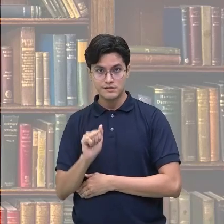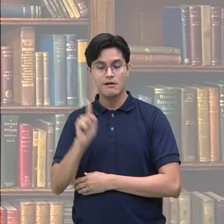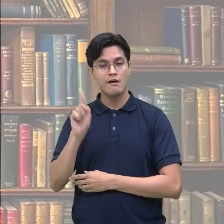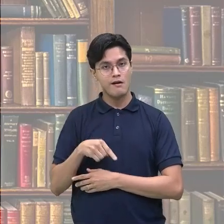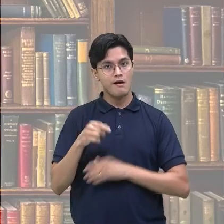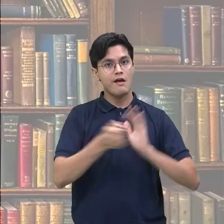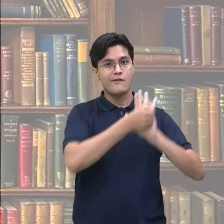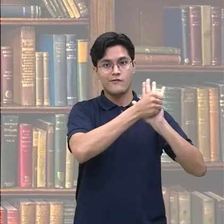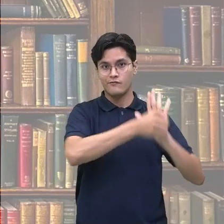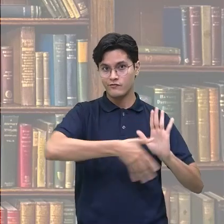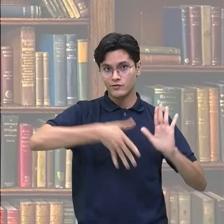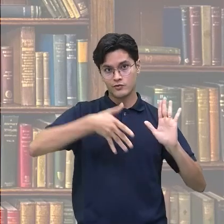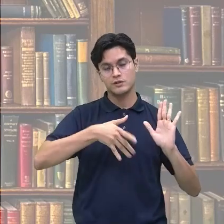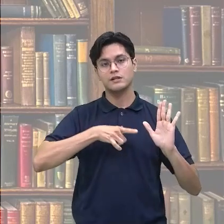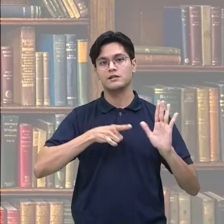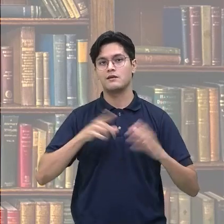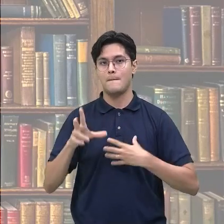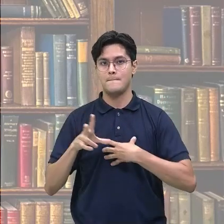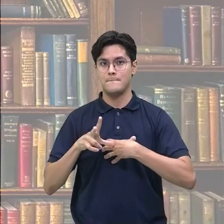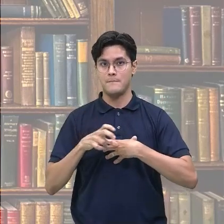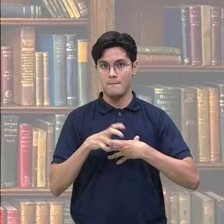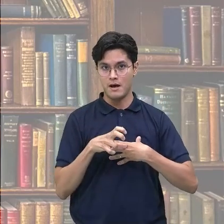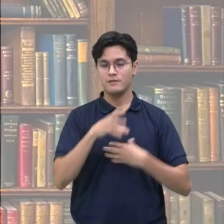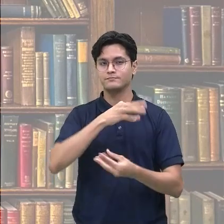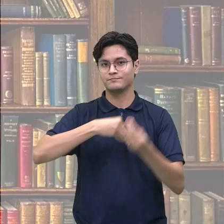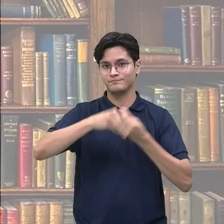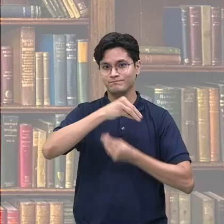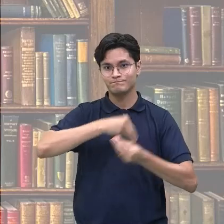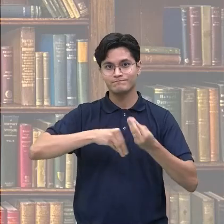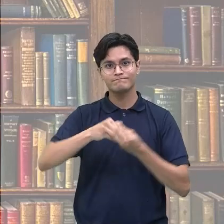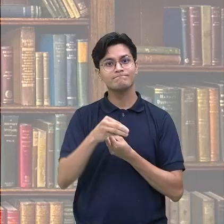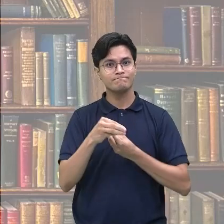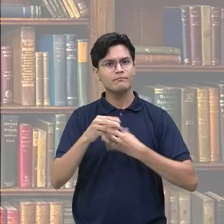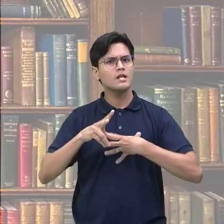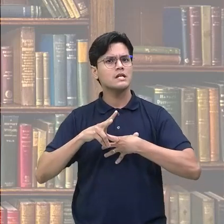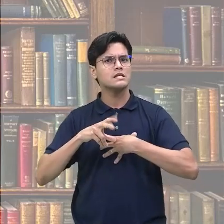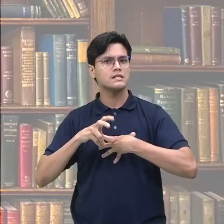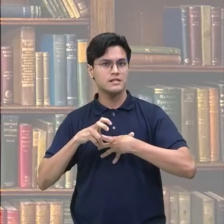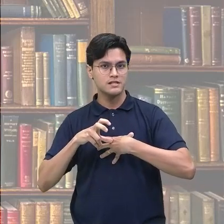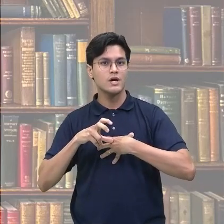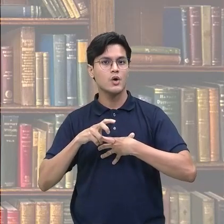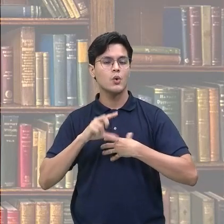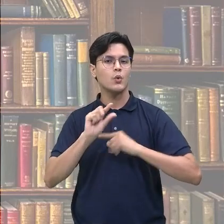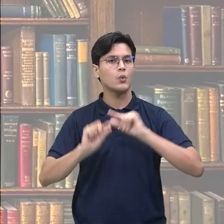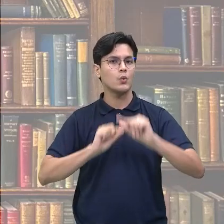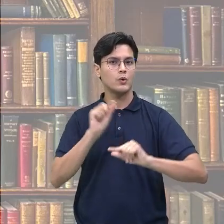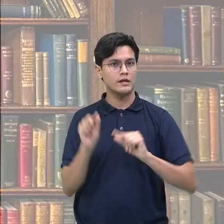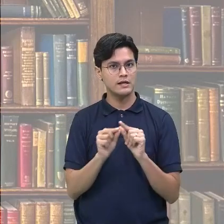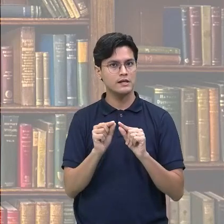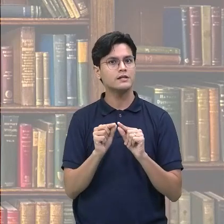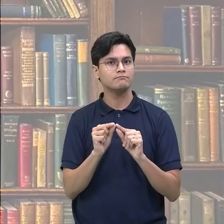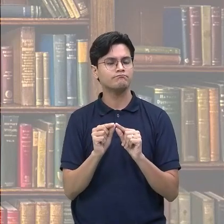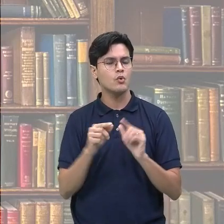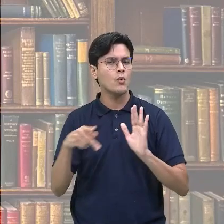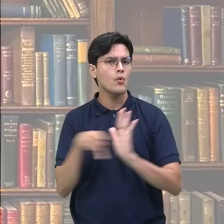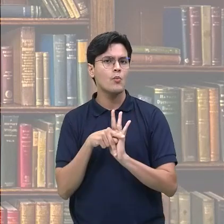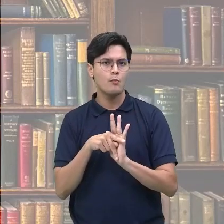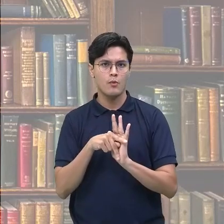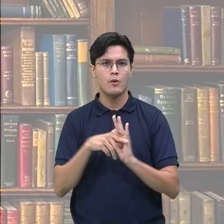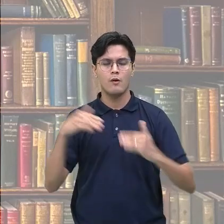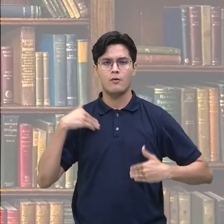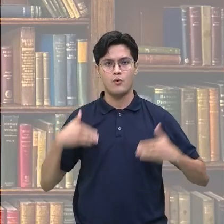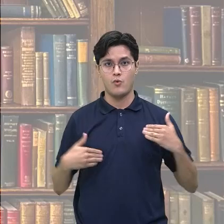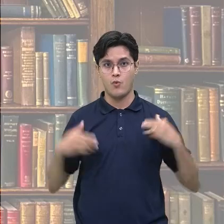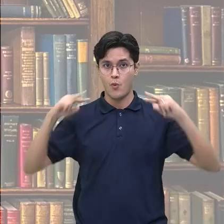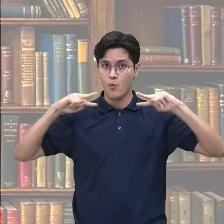mistura sensações. Essas sensações são aqueles sentidos do corpo humano,